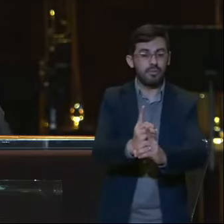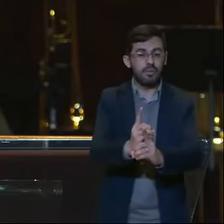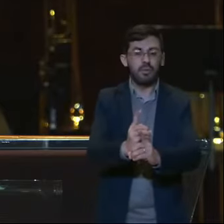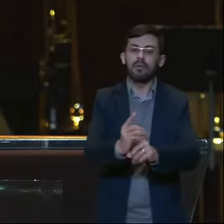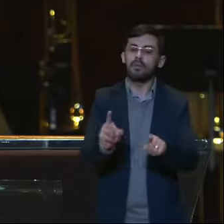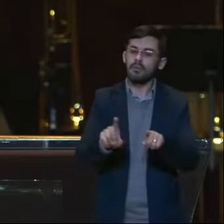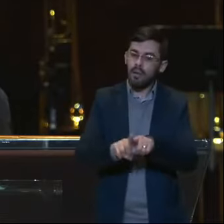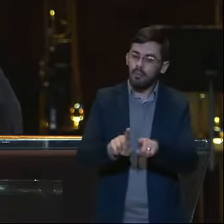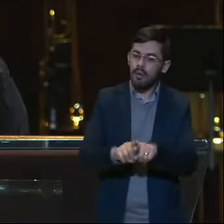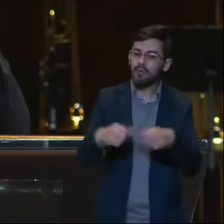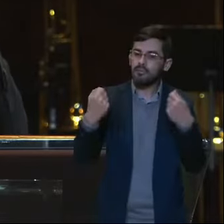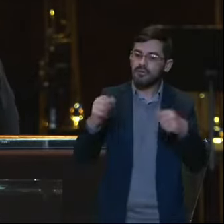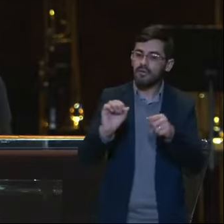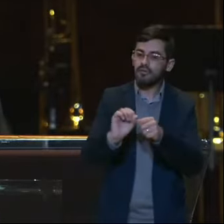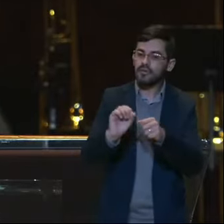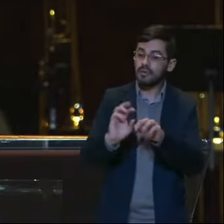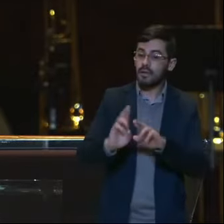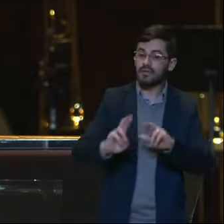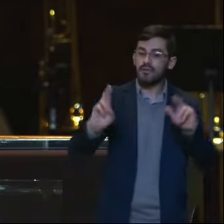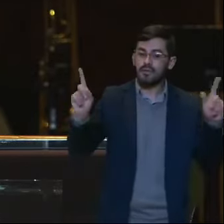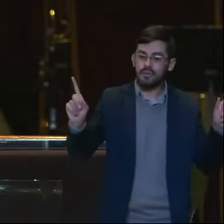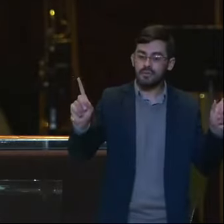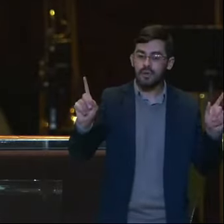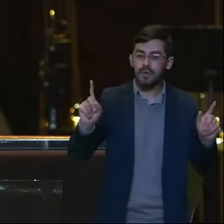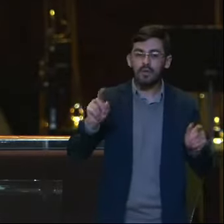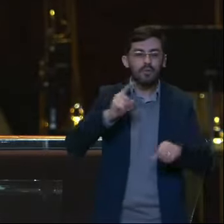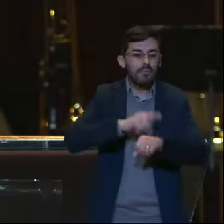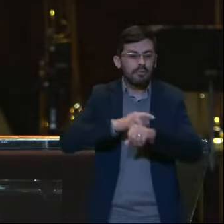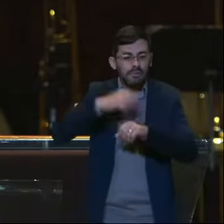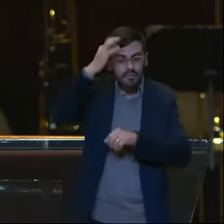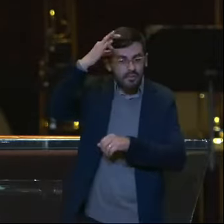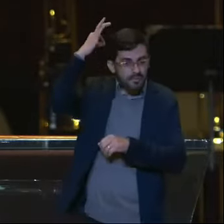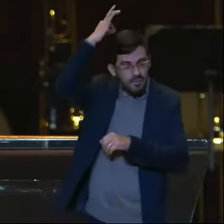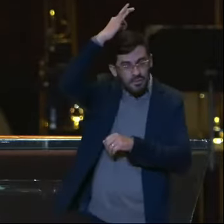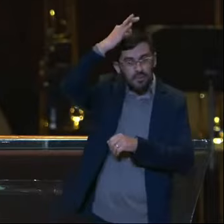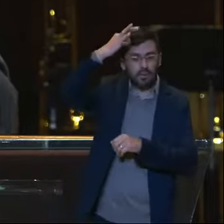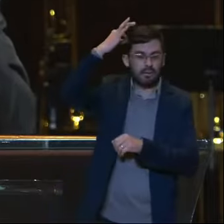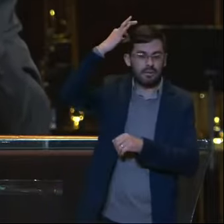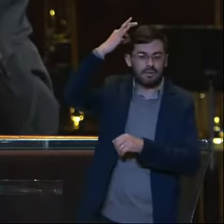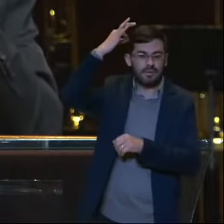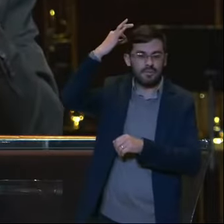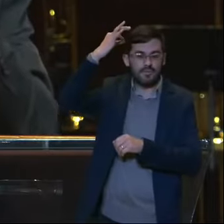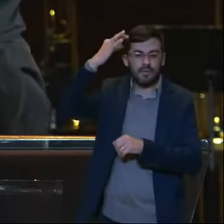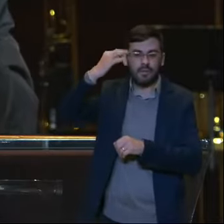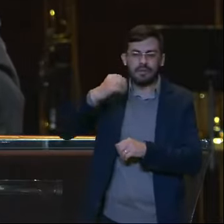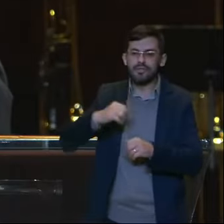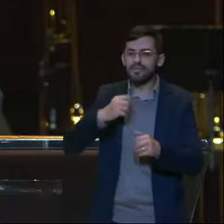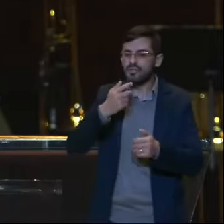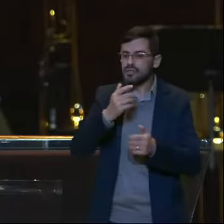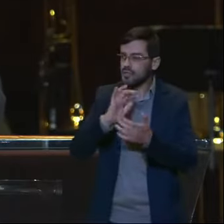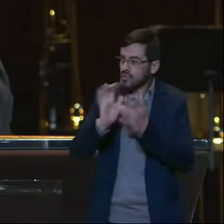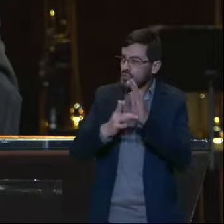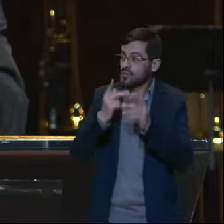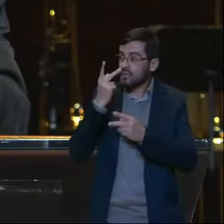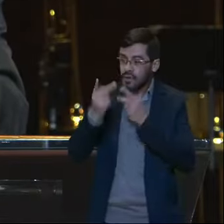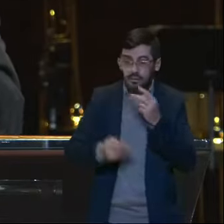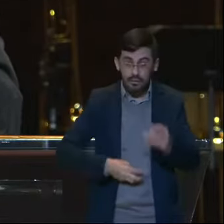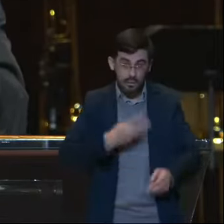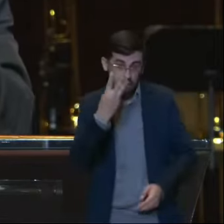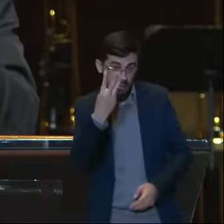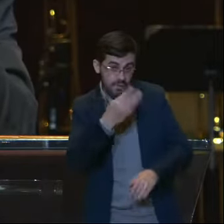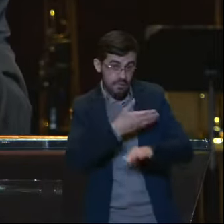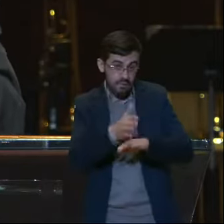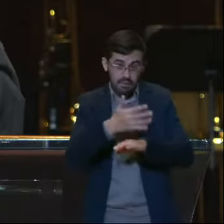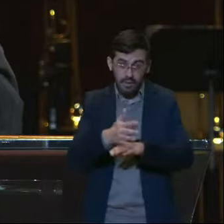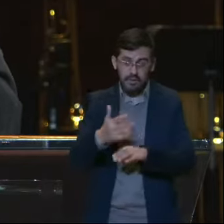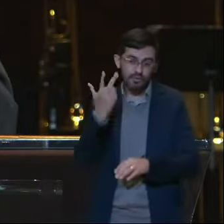também seriam diferentes na sua espiritualidade. Jesus ele fala de 3 práticas religiosas do seu tempo: da